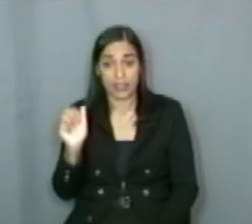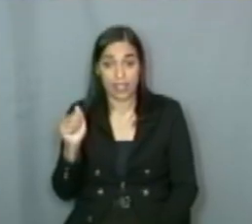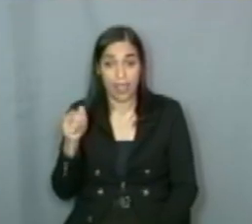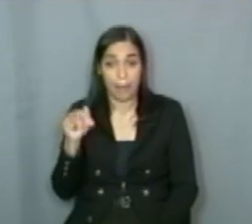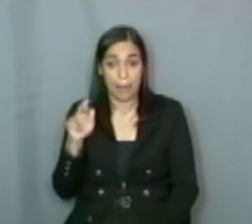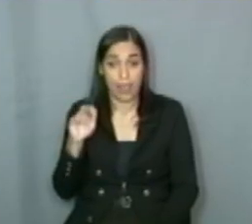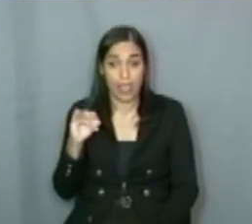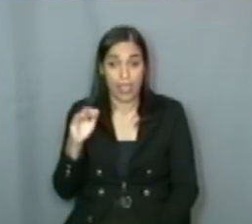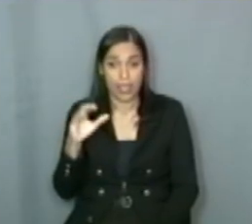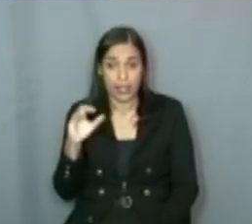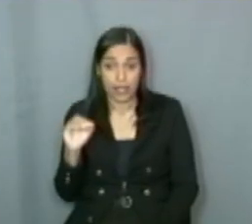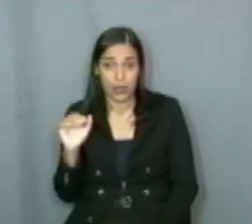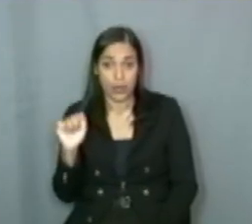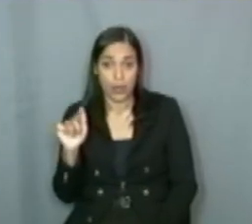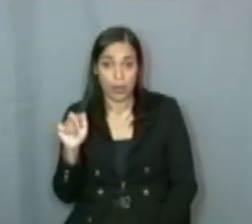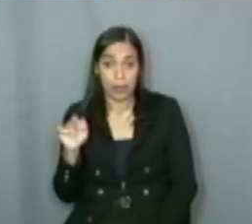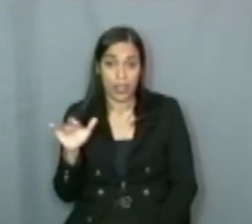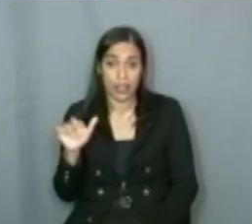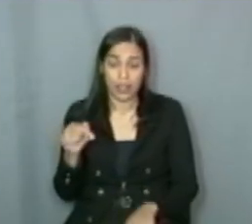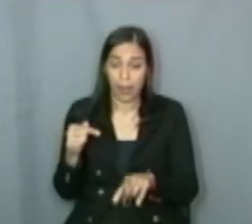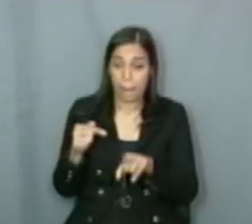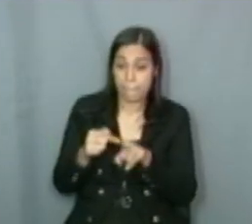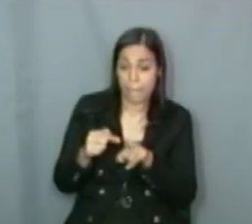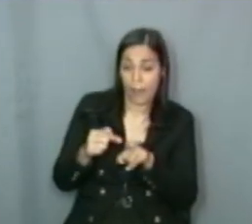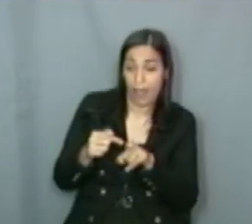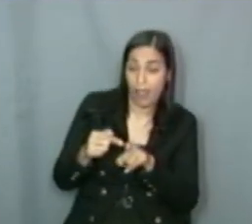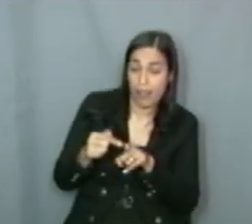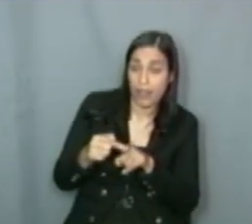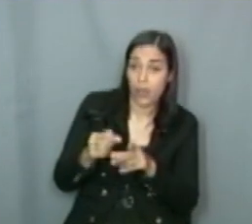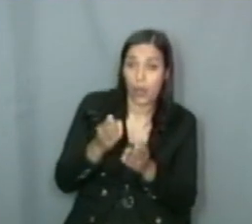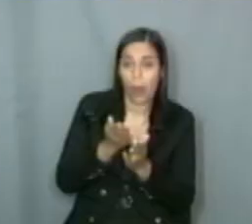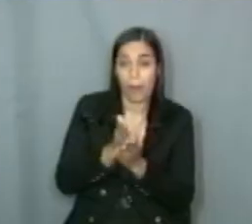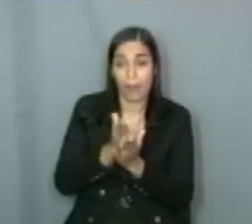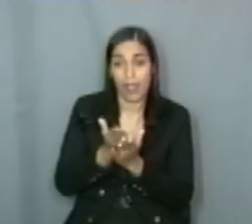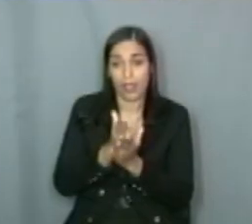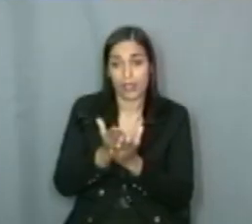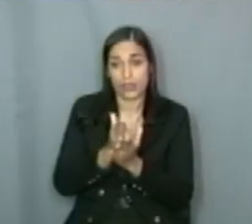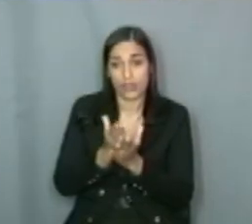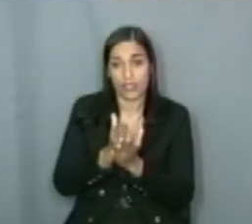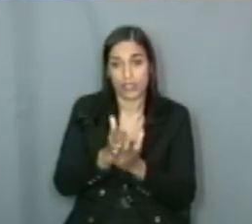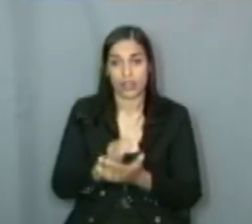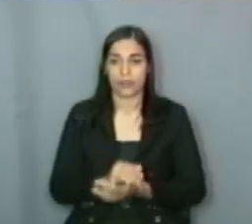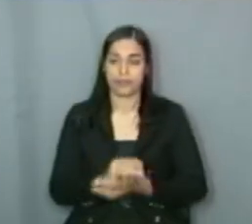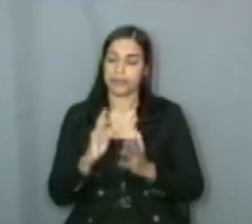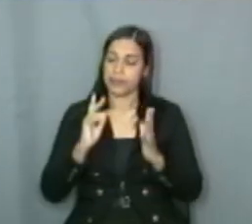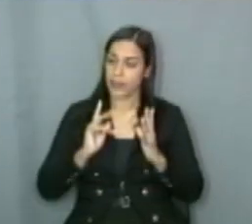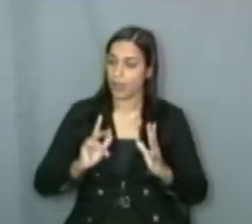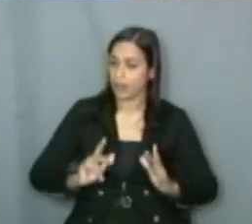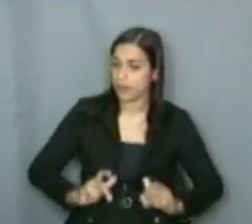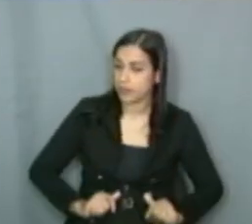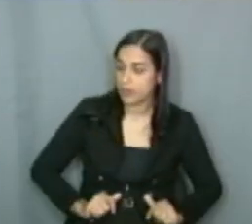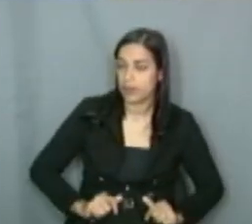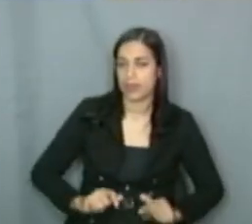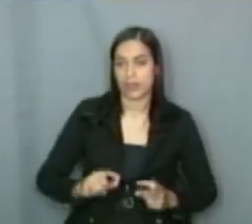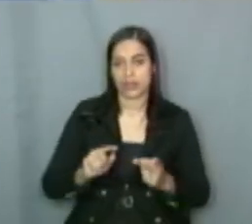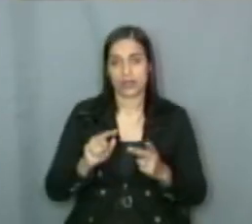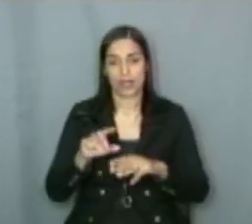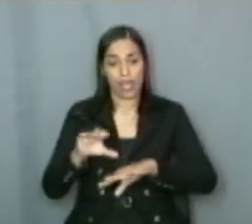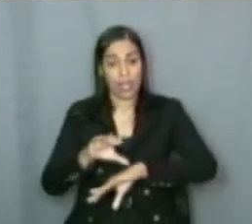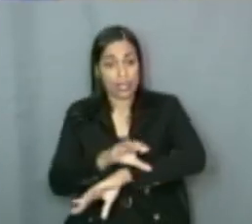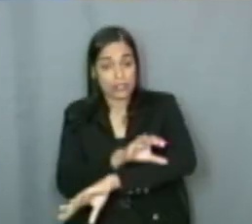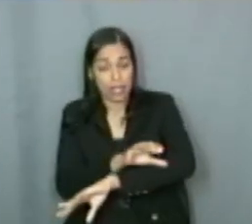farmácia chamada Multifarma, no bairro da Macaxeira. Aí eu falo de saneamento básico, esgoto,